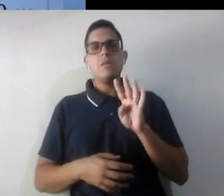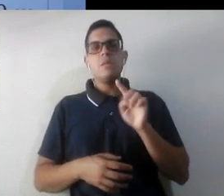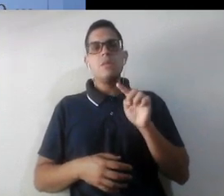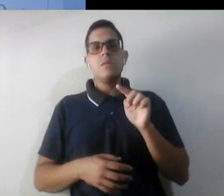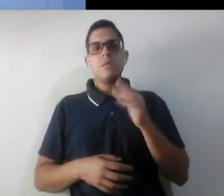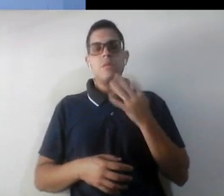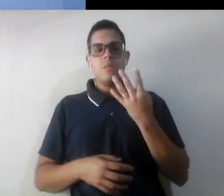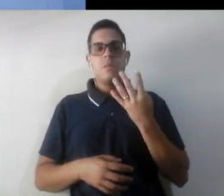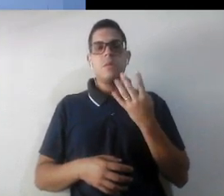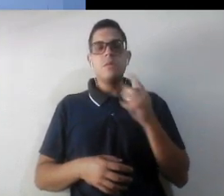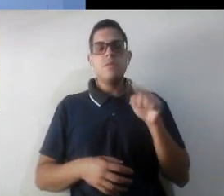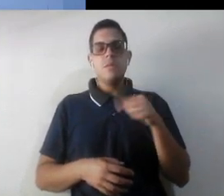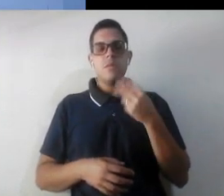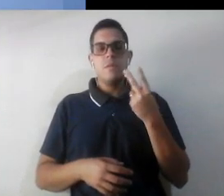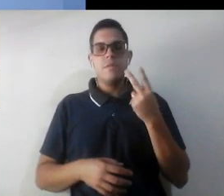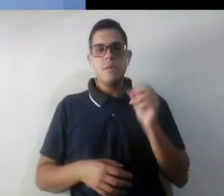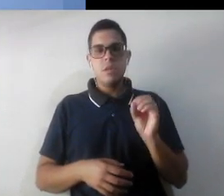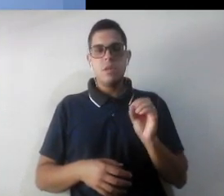exemplo.